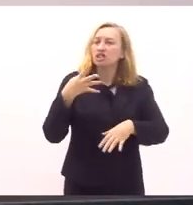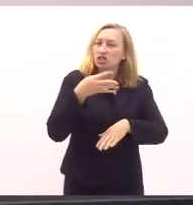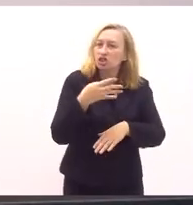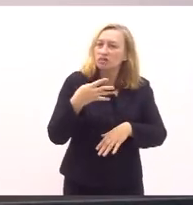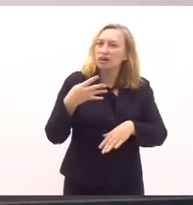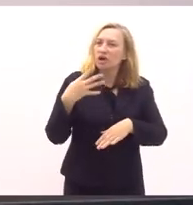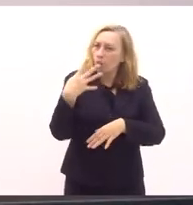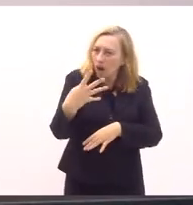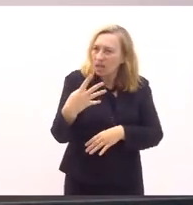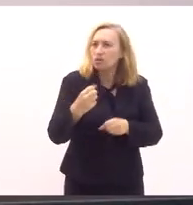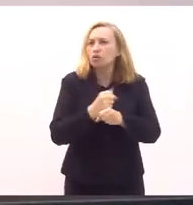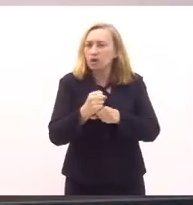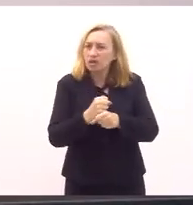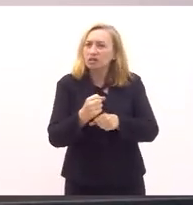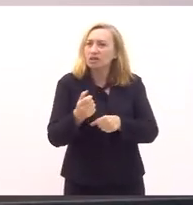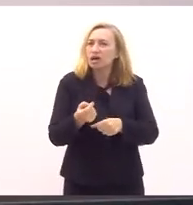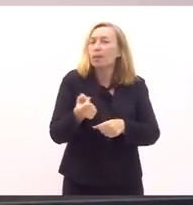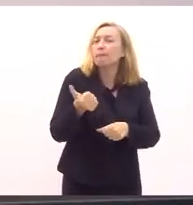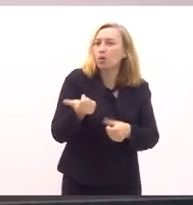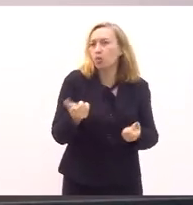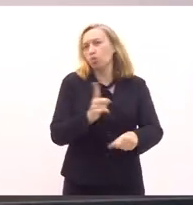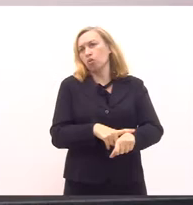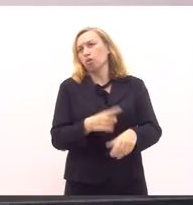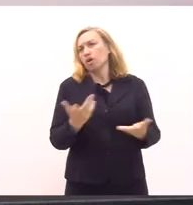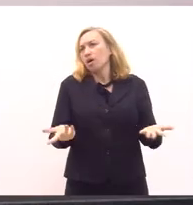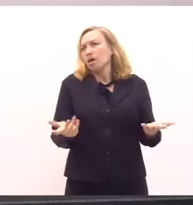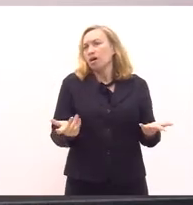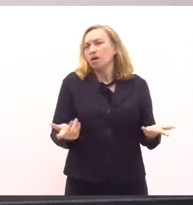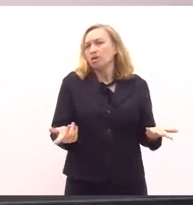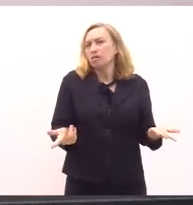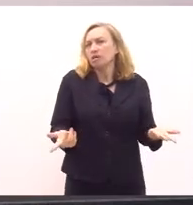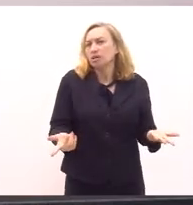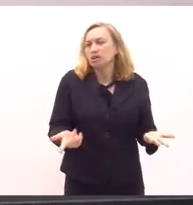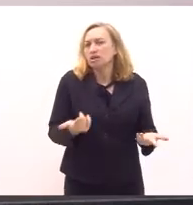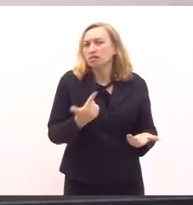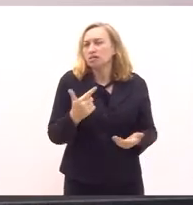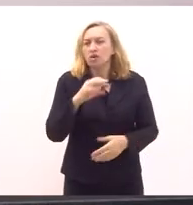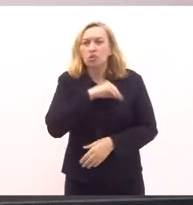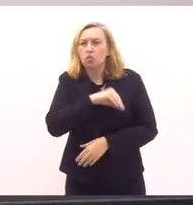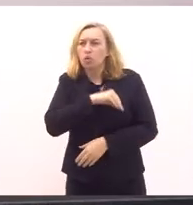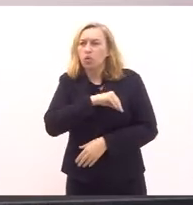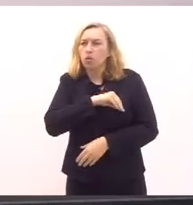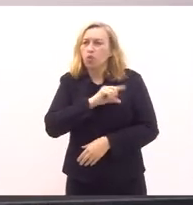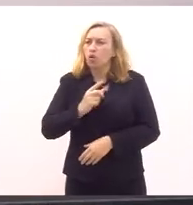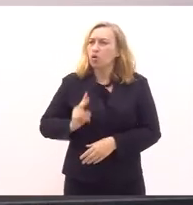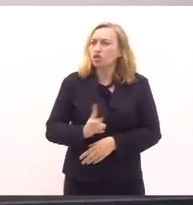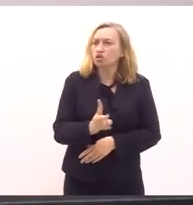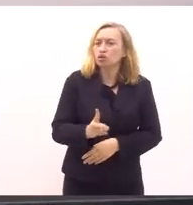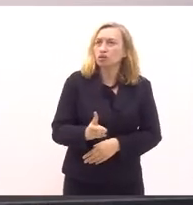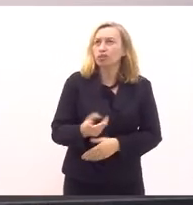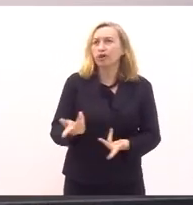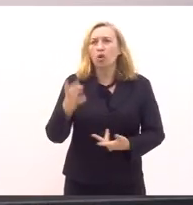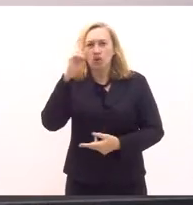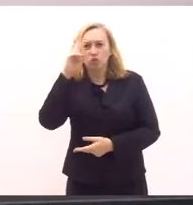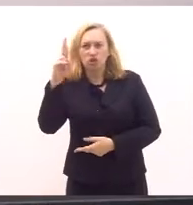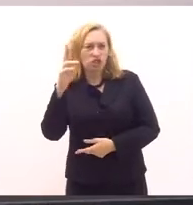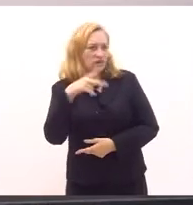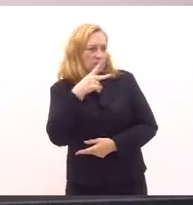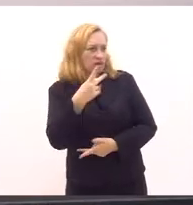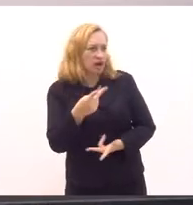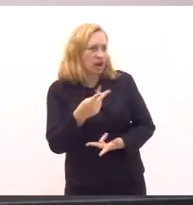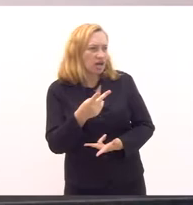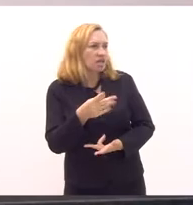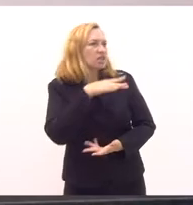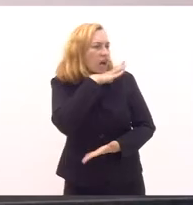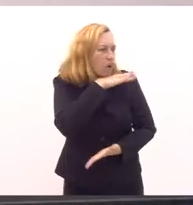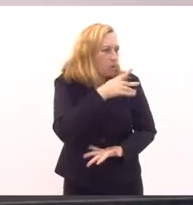bobear. E o trabalhador sem aumento. Porque desde quando o patrão aprendeu a palavra está ruim, ele nunca soube mais o que é